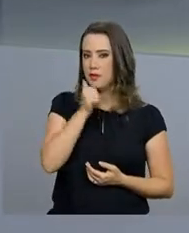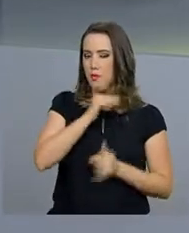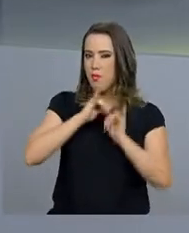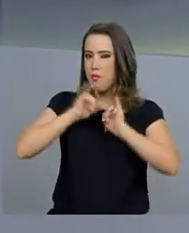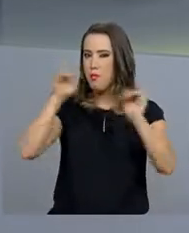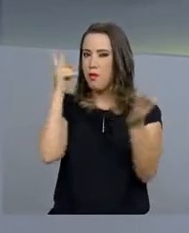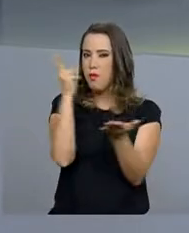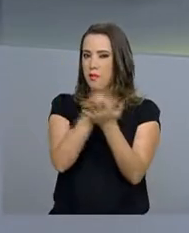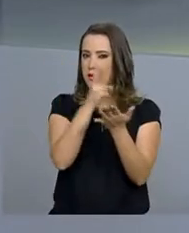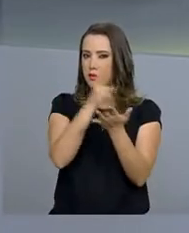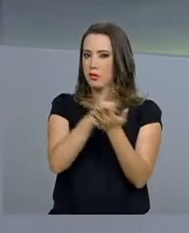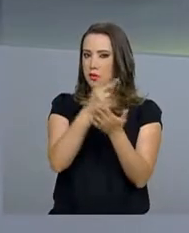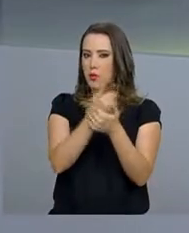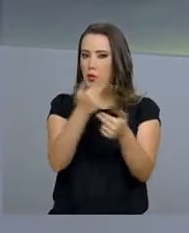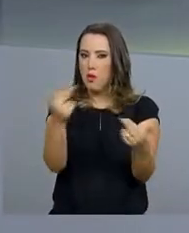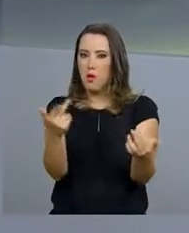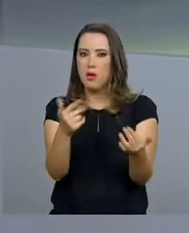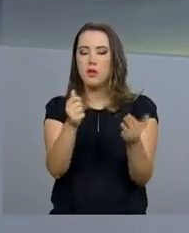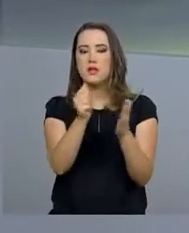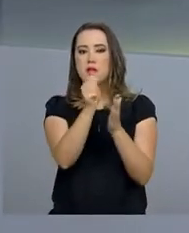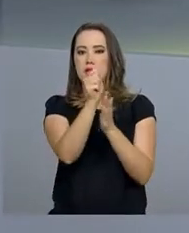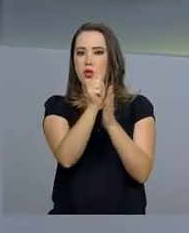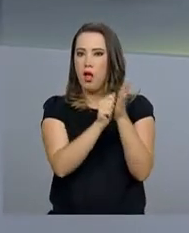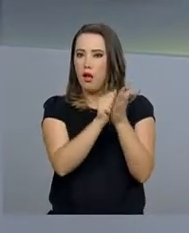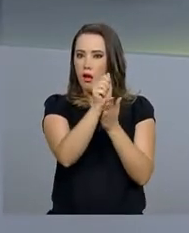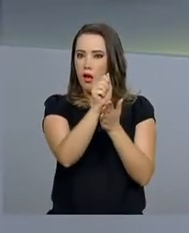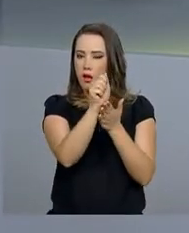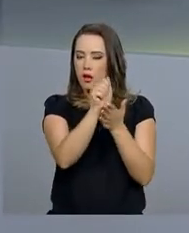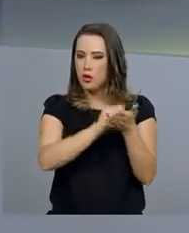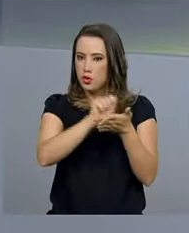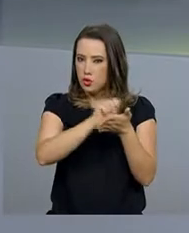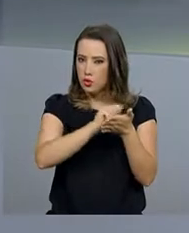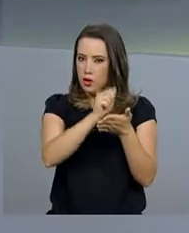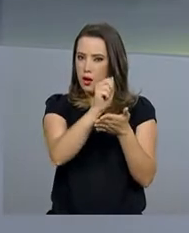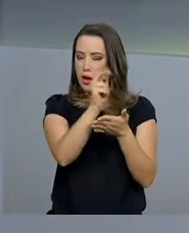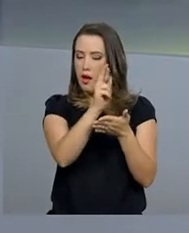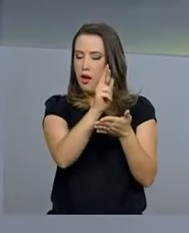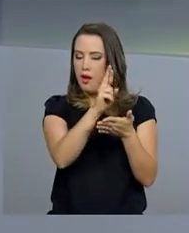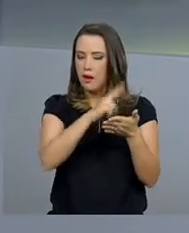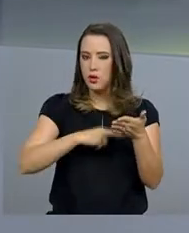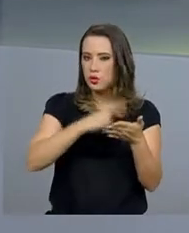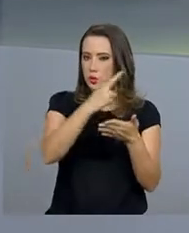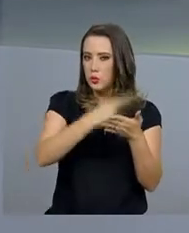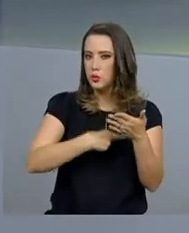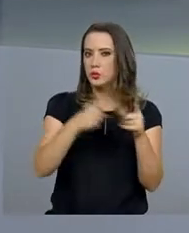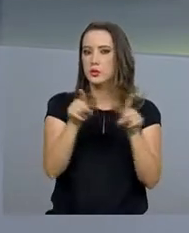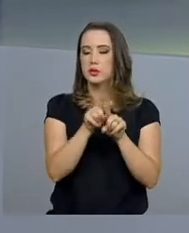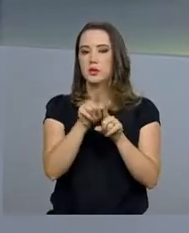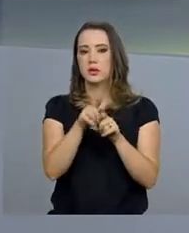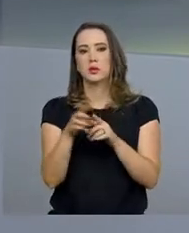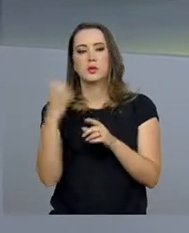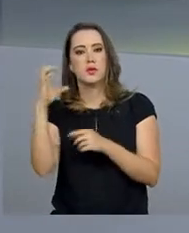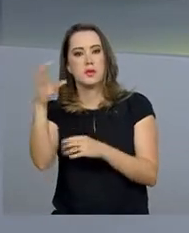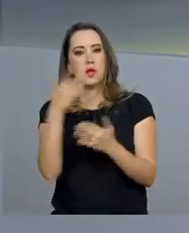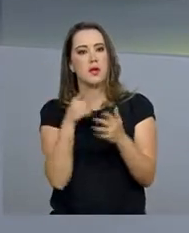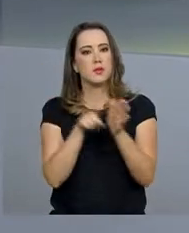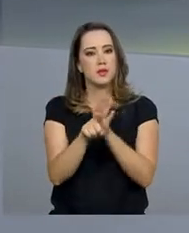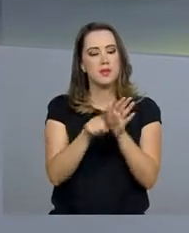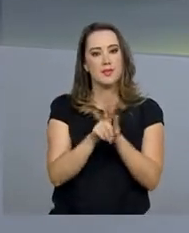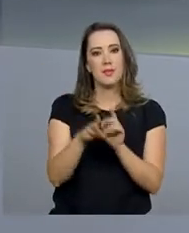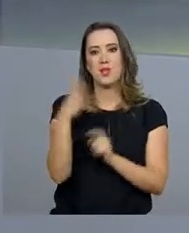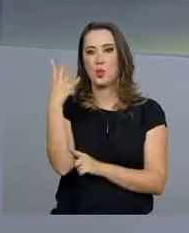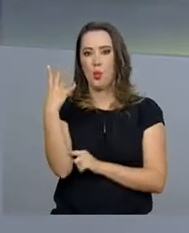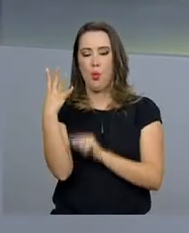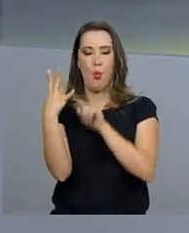publicam praticamente a mesma quantidade de artigos científicos, mas a cada 4 artigos nas áreas de computação e